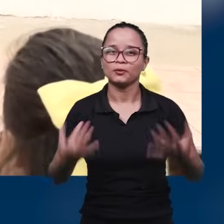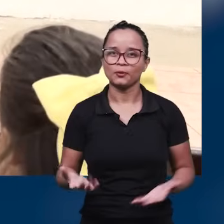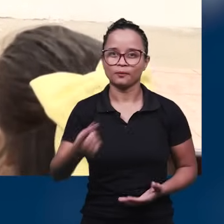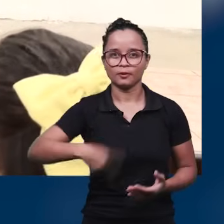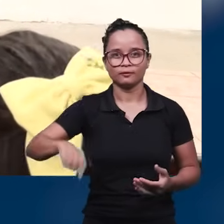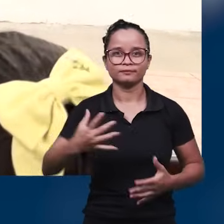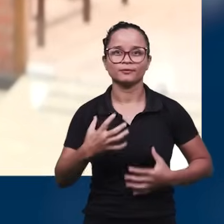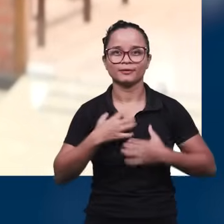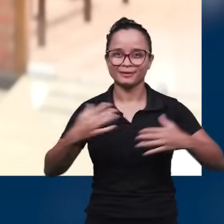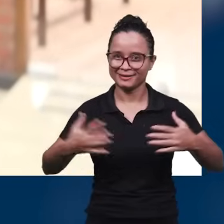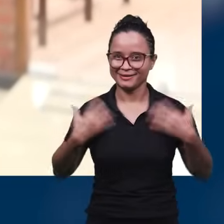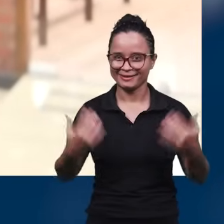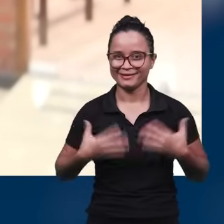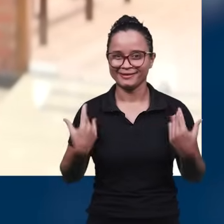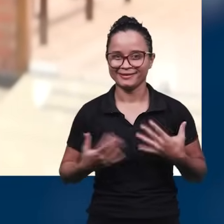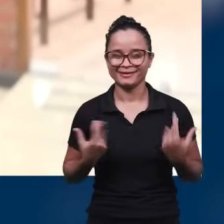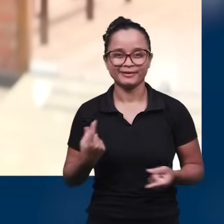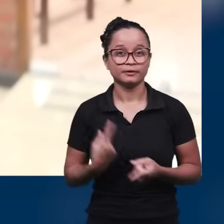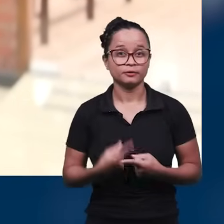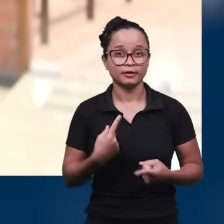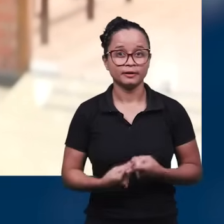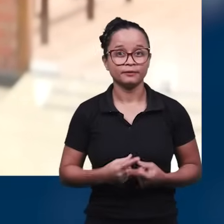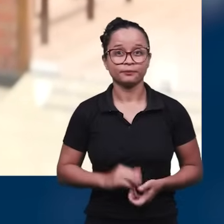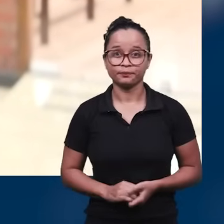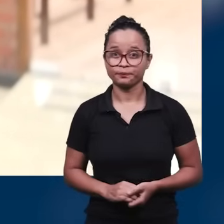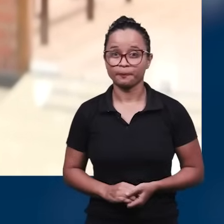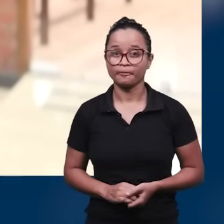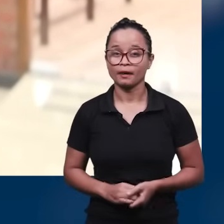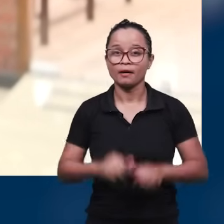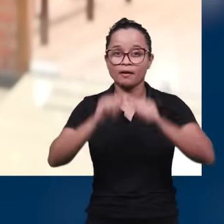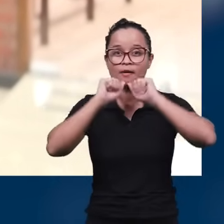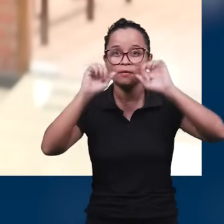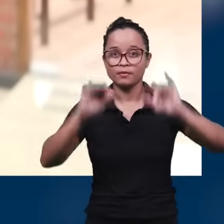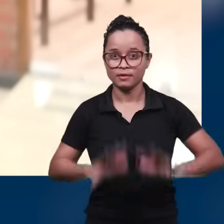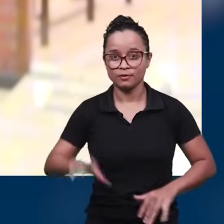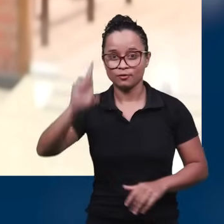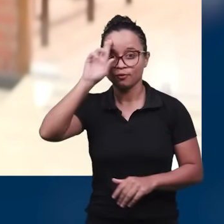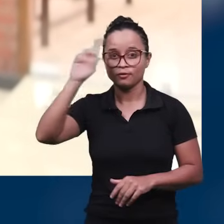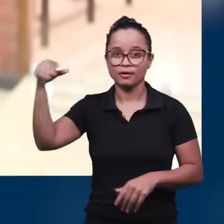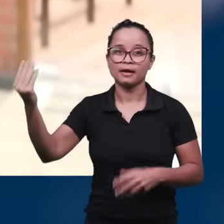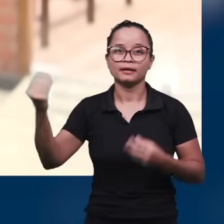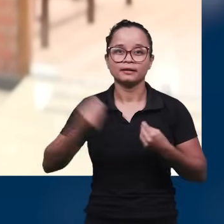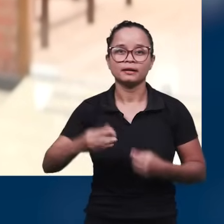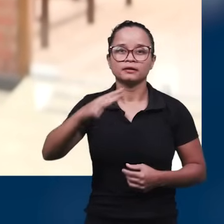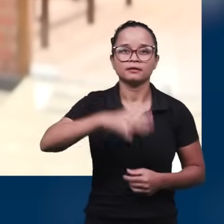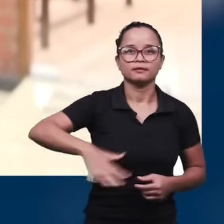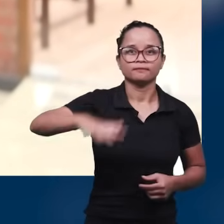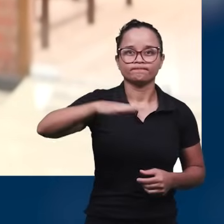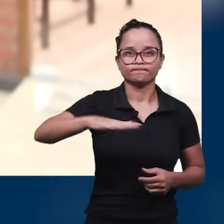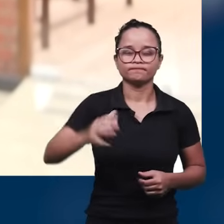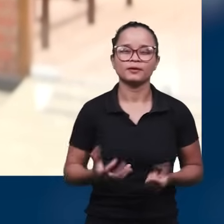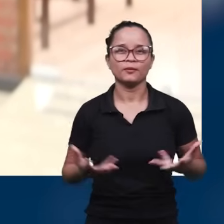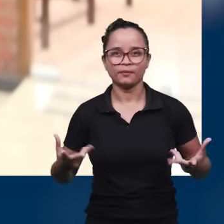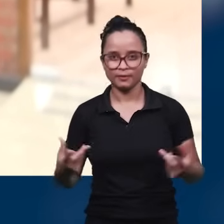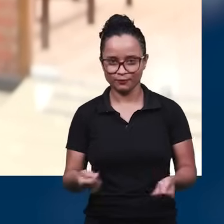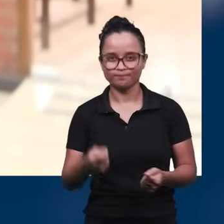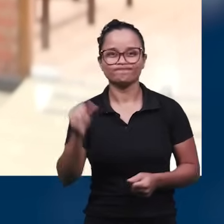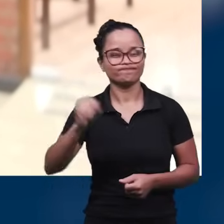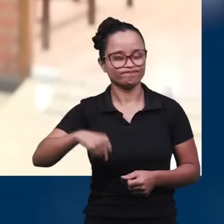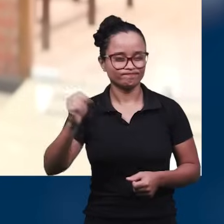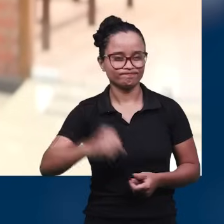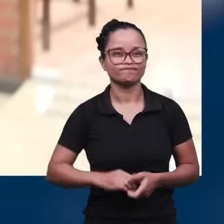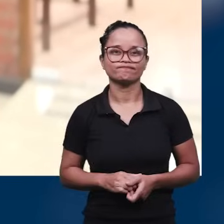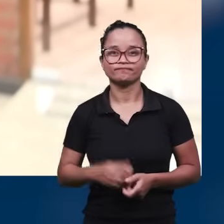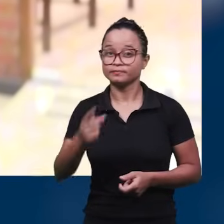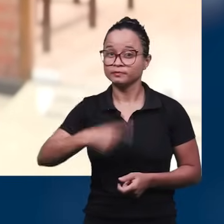nossa região. Tem sido maravilhoso estarmos neste lugar servindo o Senhor, com tantas bênçãos que não temos nem como